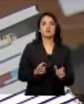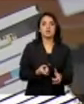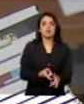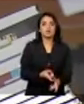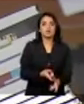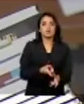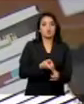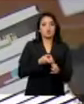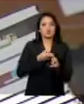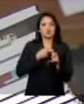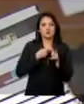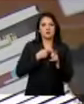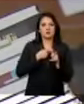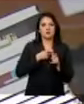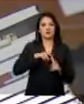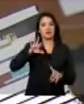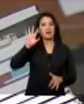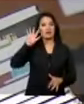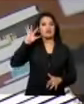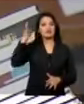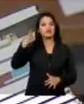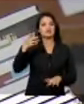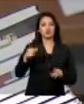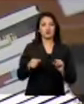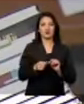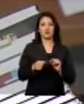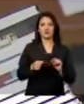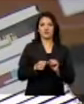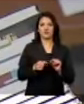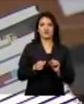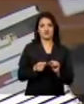suspender os efeitos da decisão proferida nesta data,